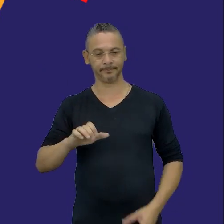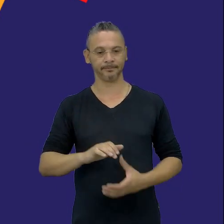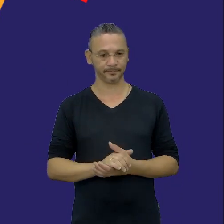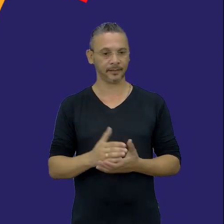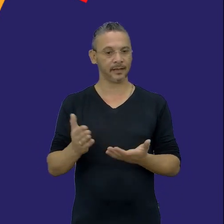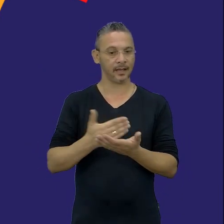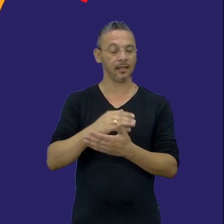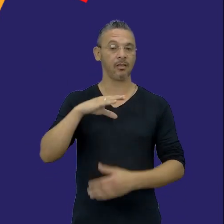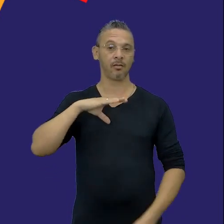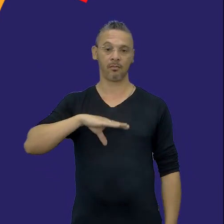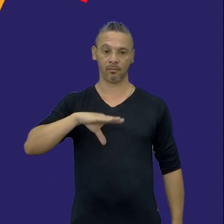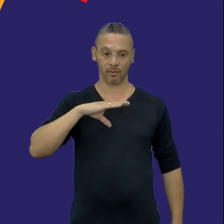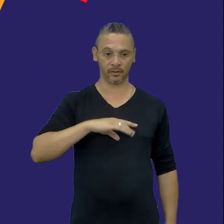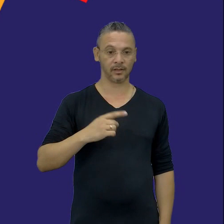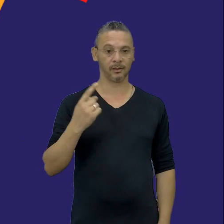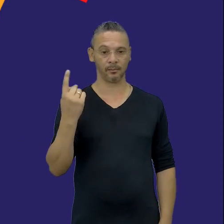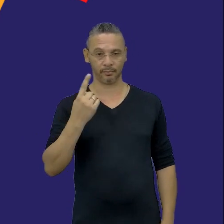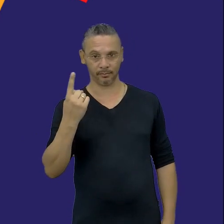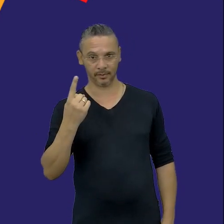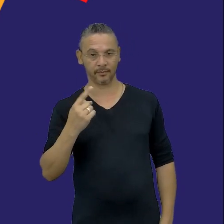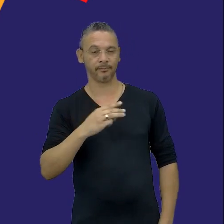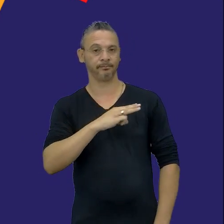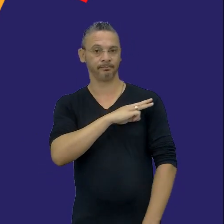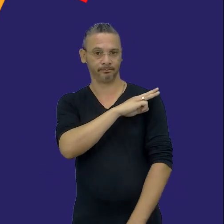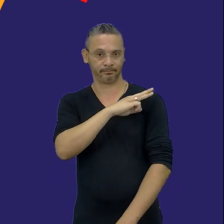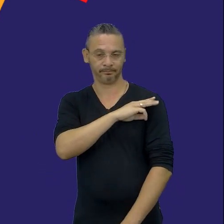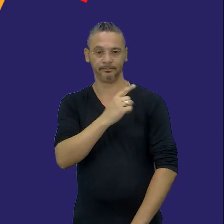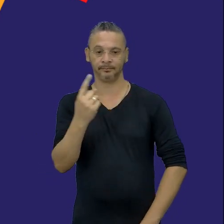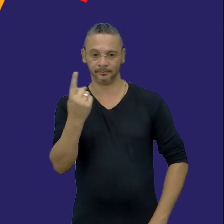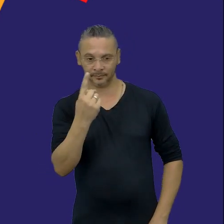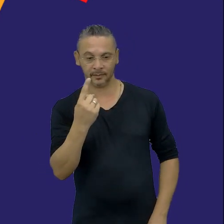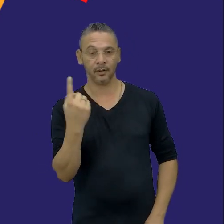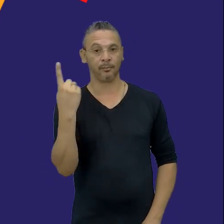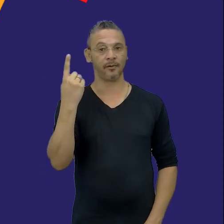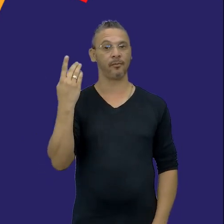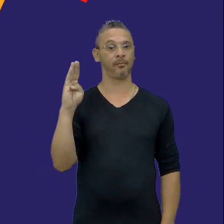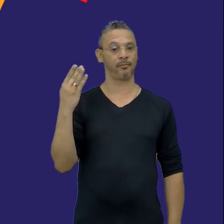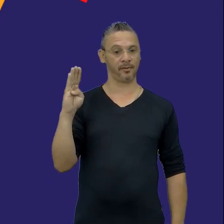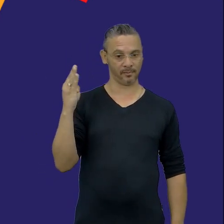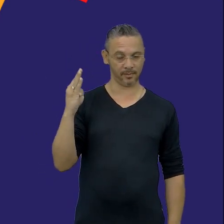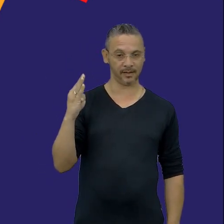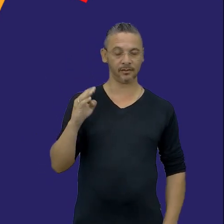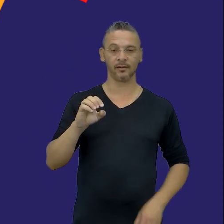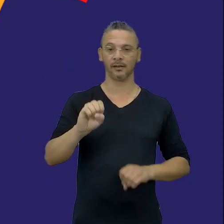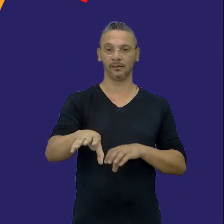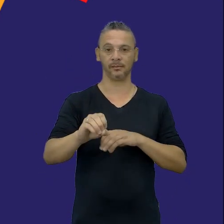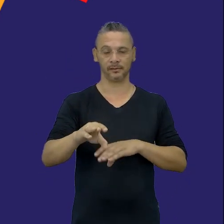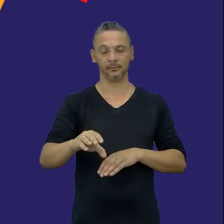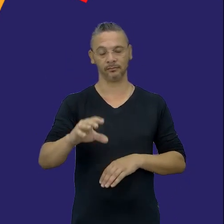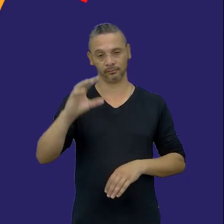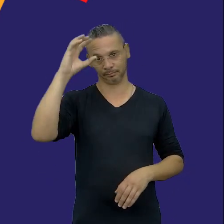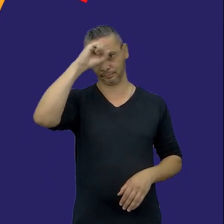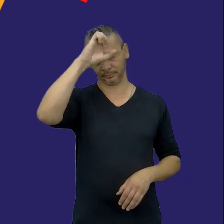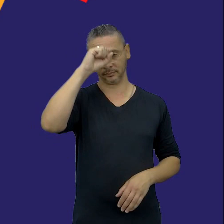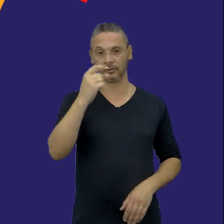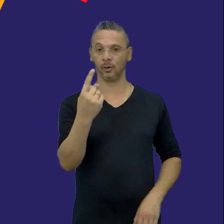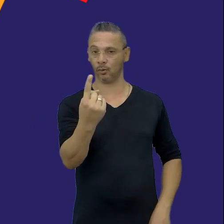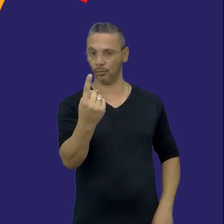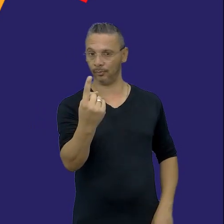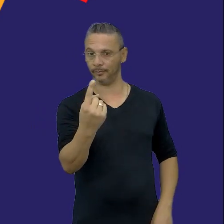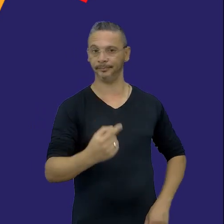língua portuguesa, primeira série, vamos tratar do primeiro bimestre, situação de aprendizagem 1.